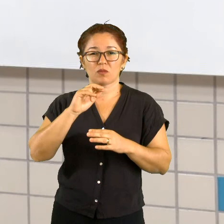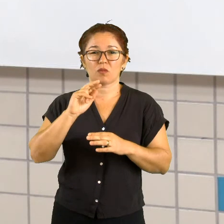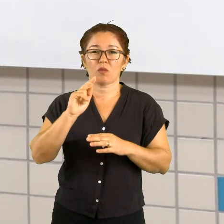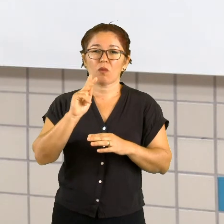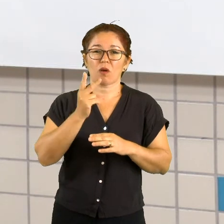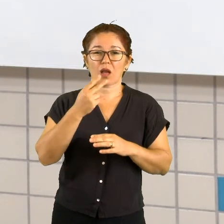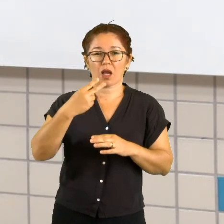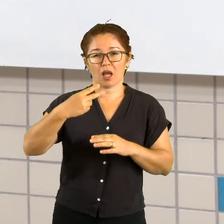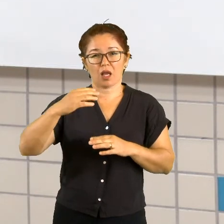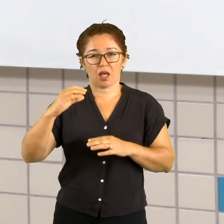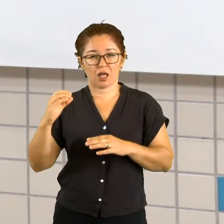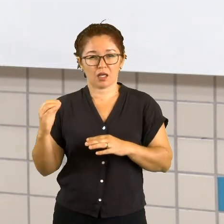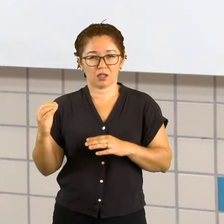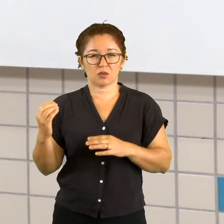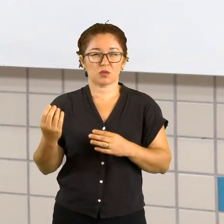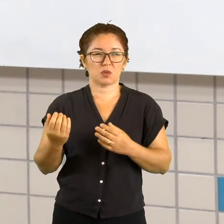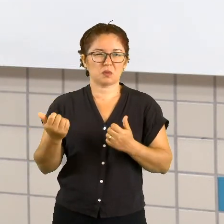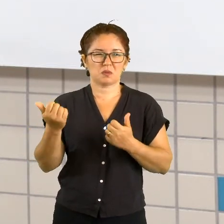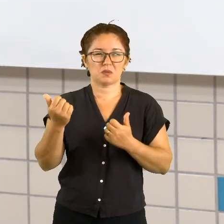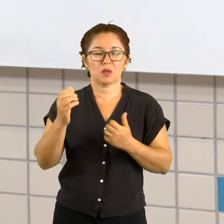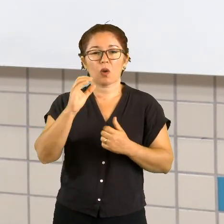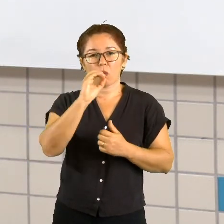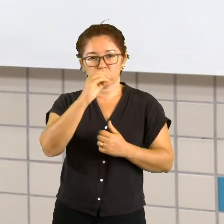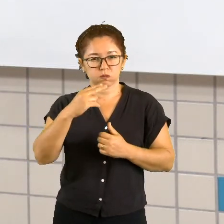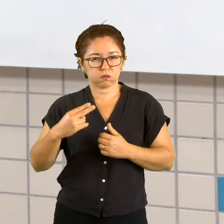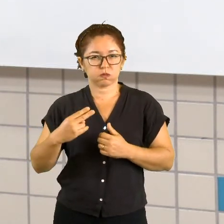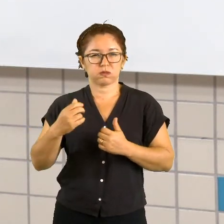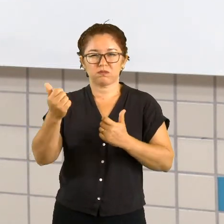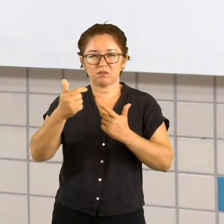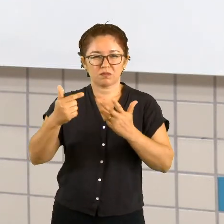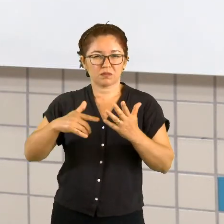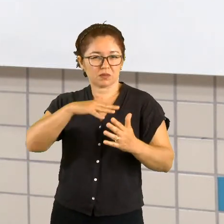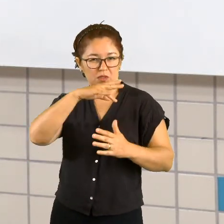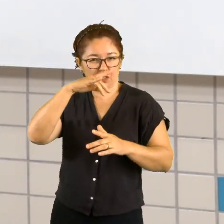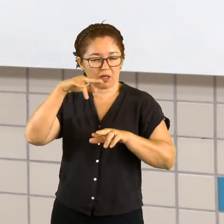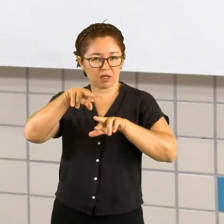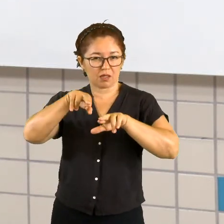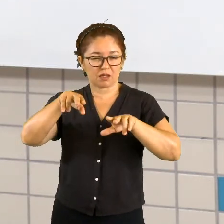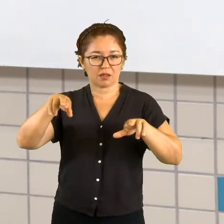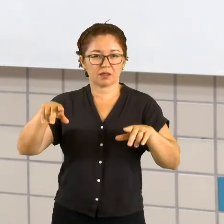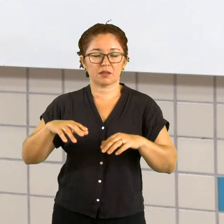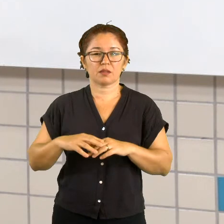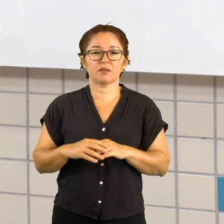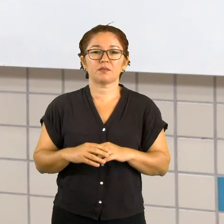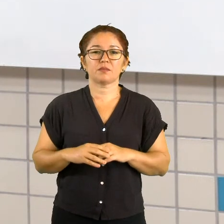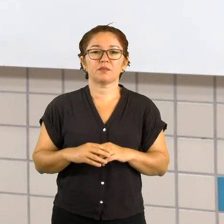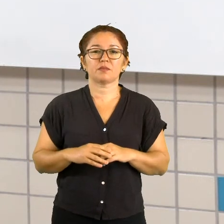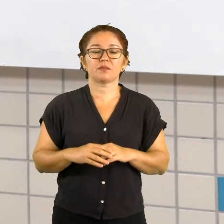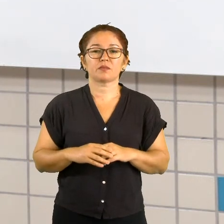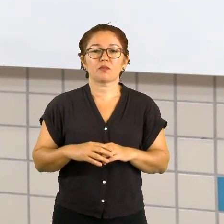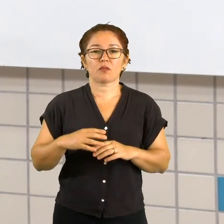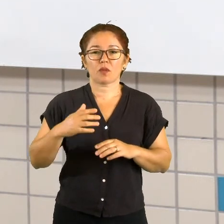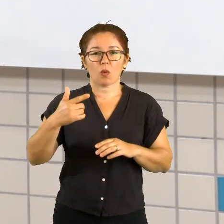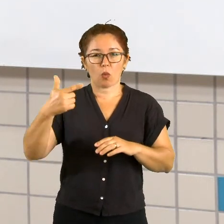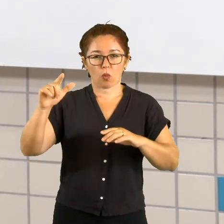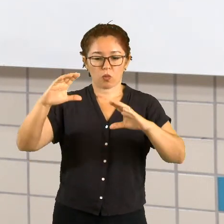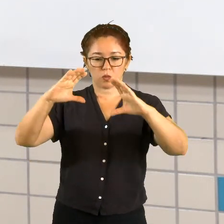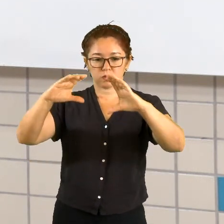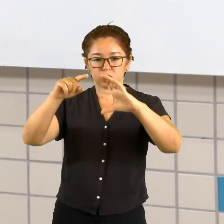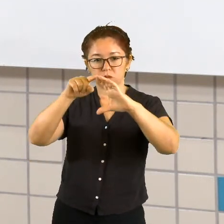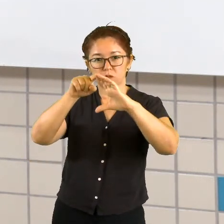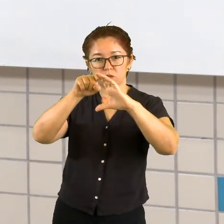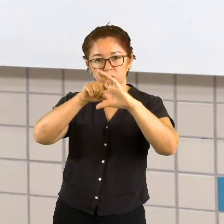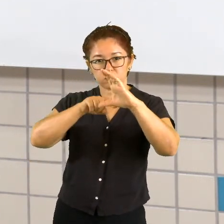mais abundância aqui na Terra. Já a crosta lunar, né, que é a parte mais externa da Lua, ela